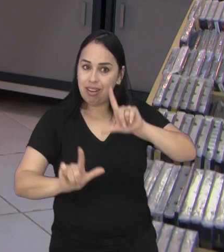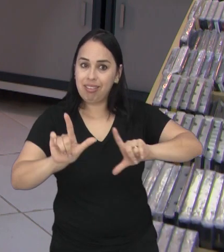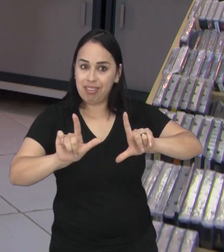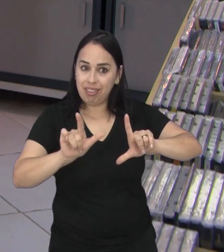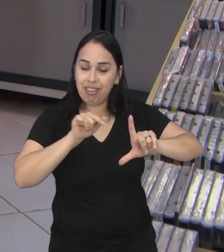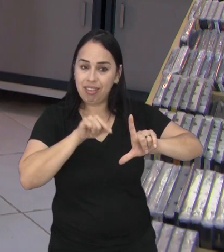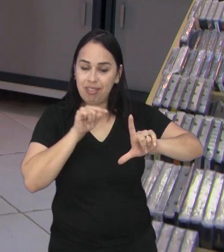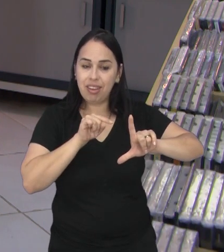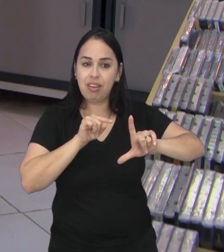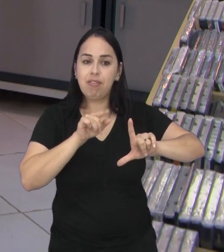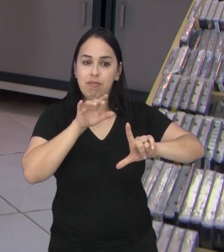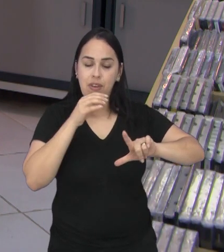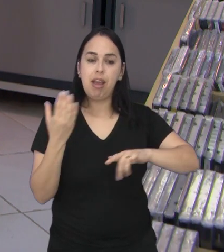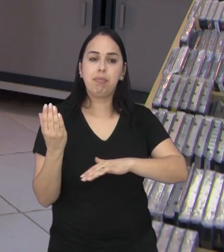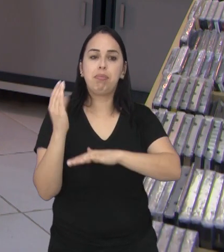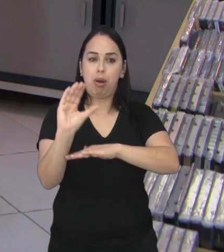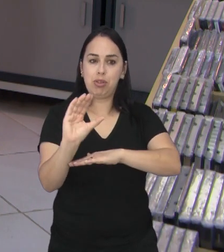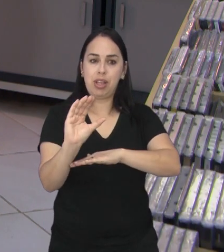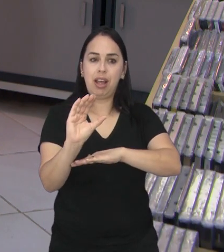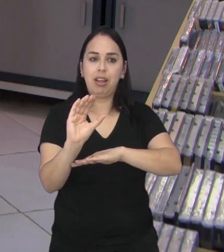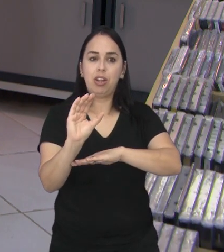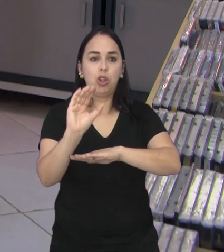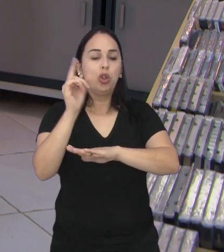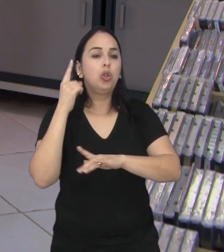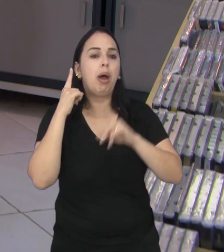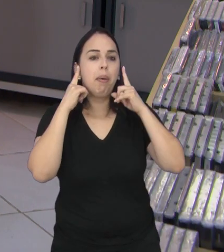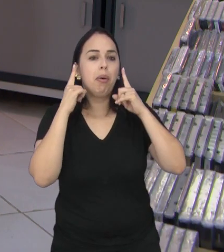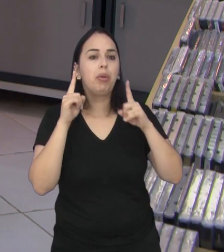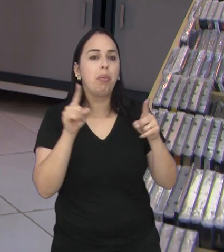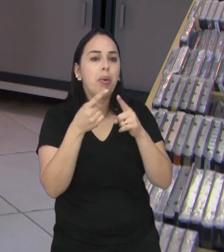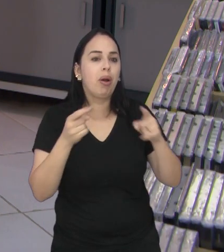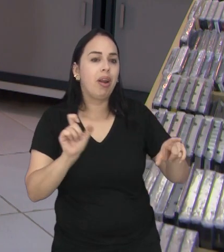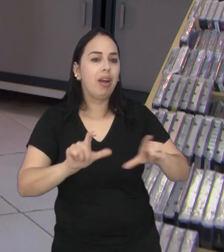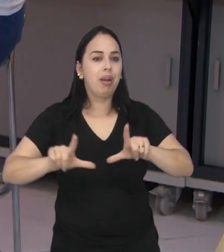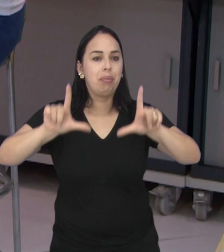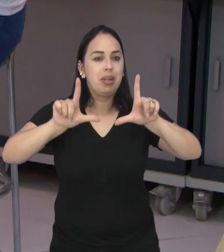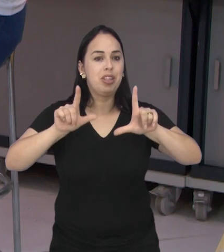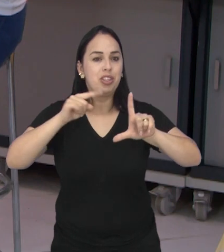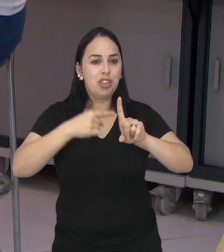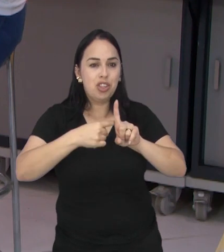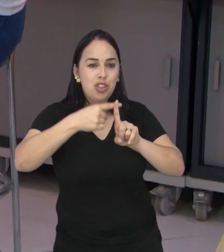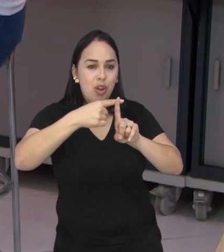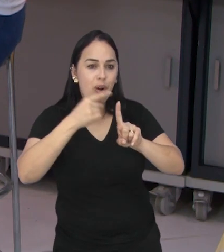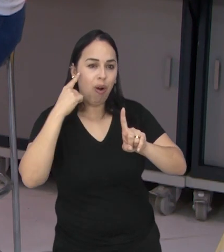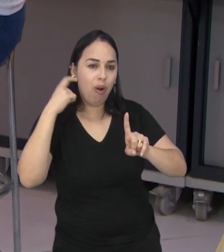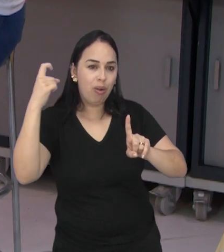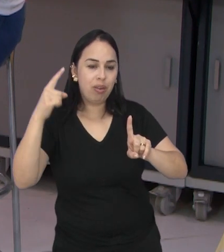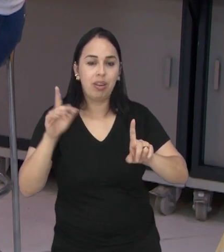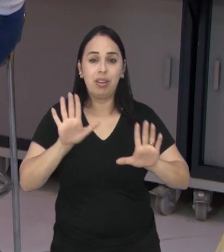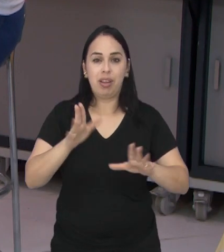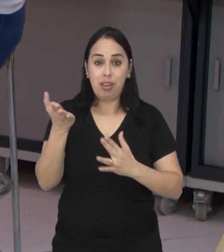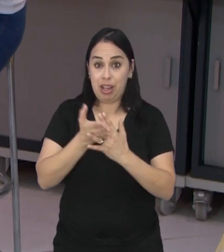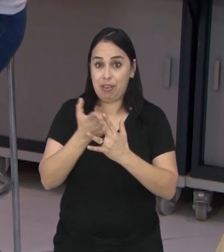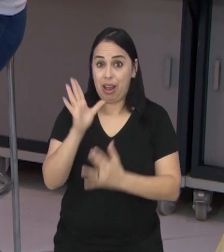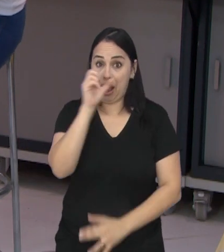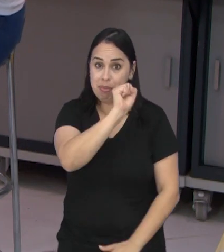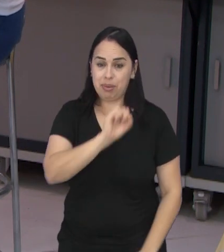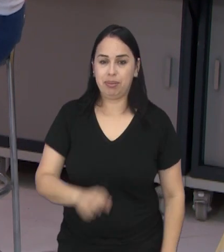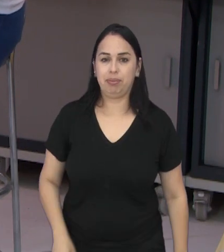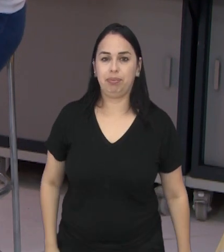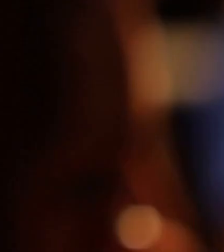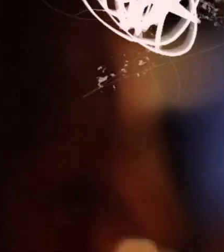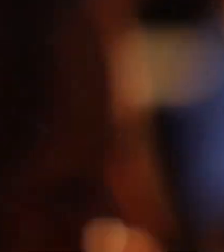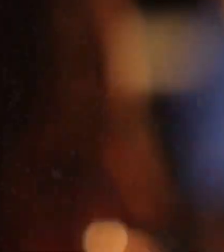fica atento na TV Câmara porque esse clipe vai passar. É sério, vai passar no Sobe o Som, vai passar. E ó, a gente vai dar aquele intervalinho e a gente já volta aqui com a